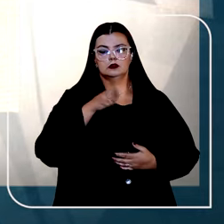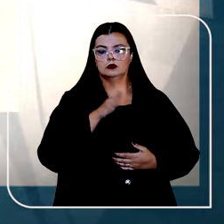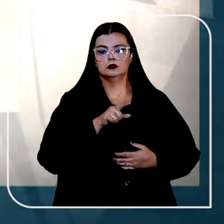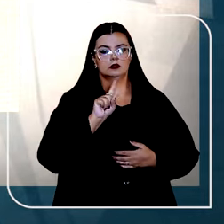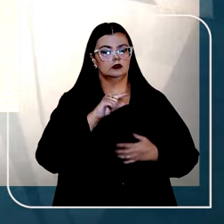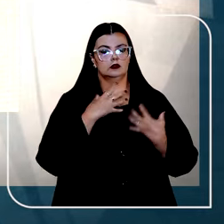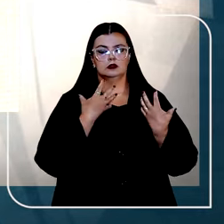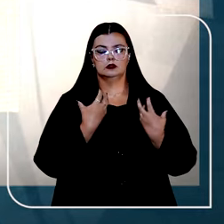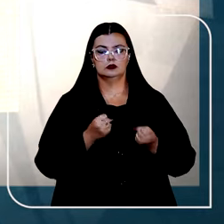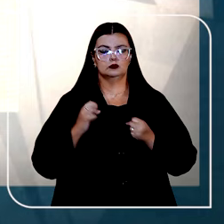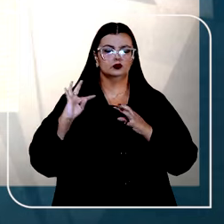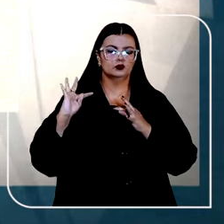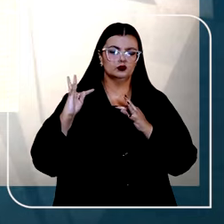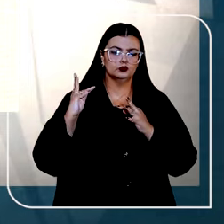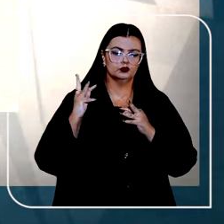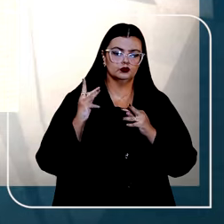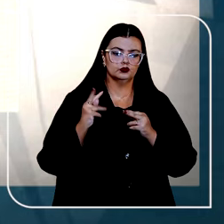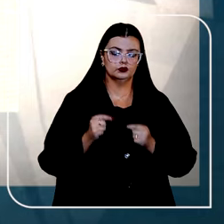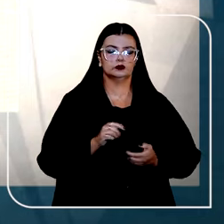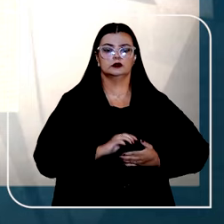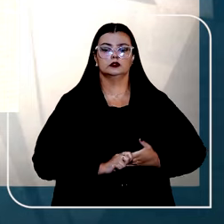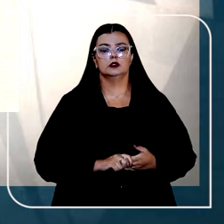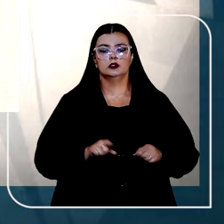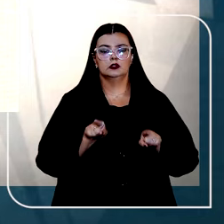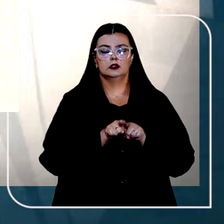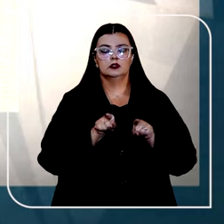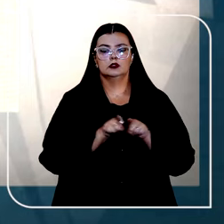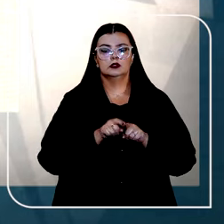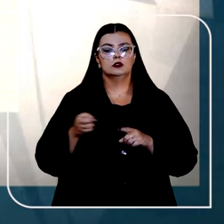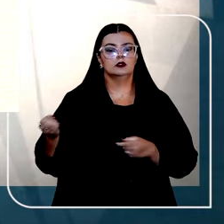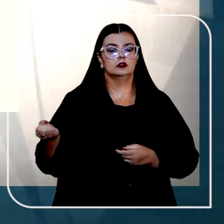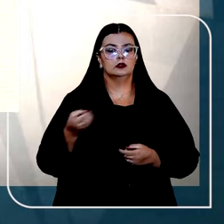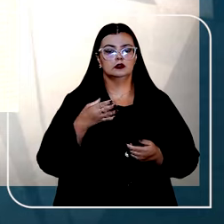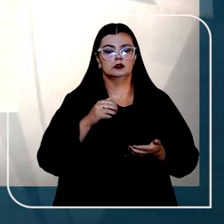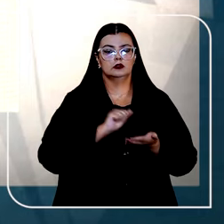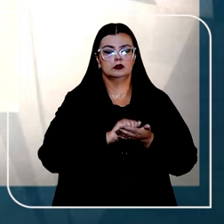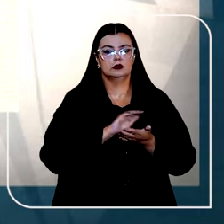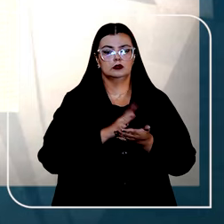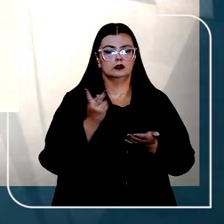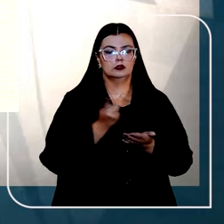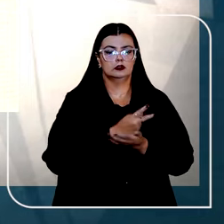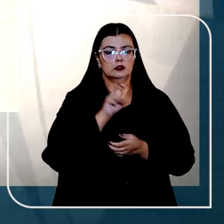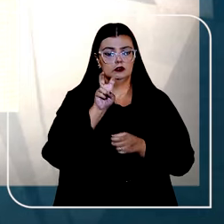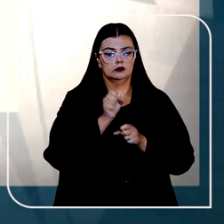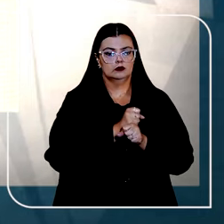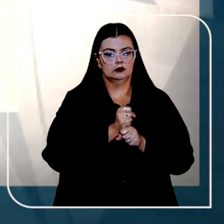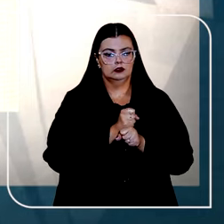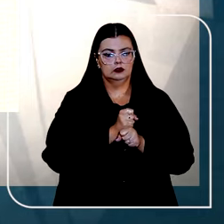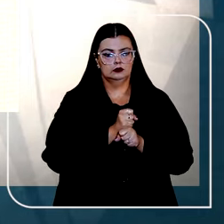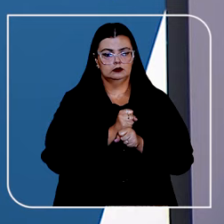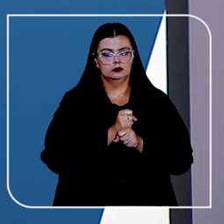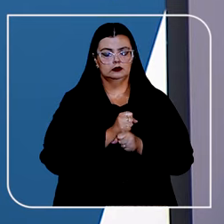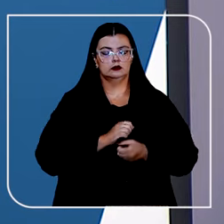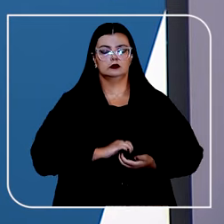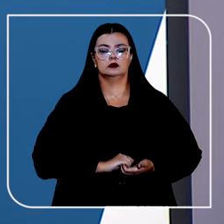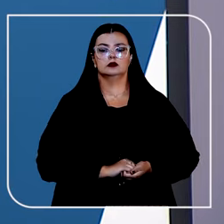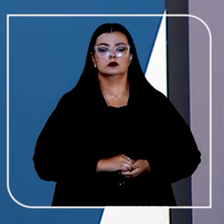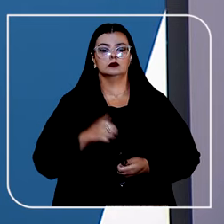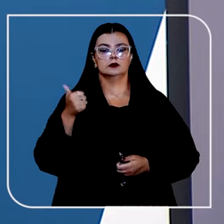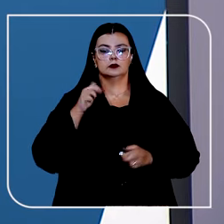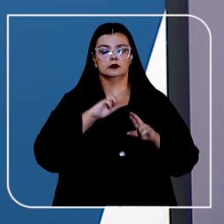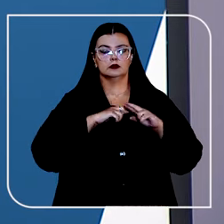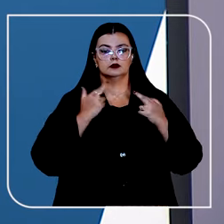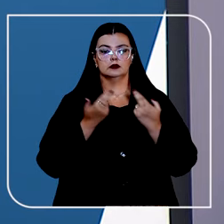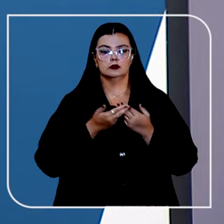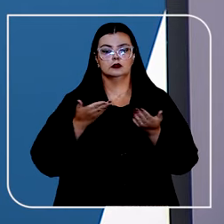são desconsideradas para todos os demais efeitos salvo em casos de Nova infração no período de 5 anos a primeira